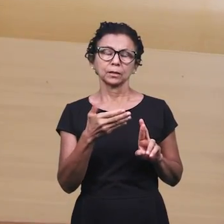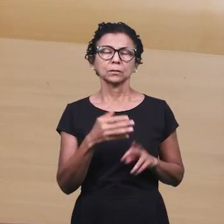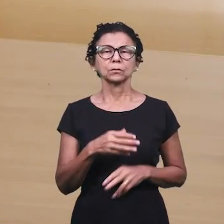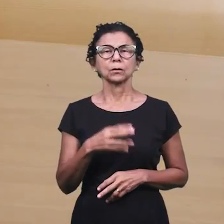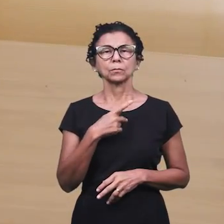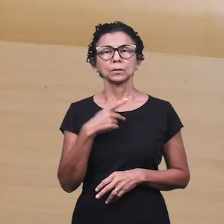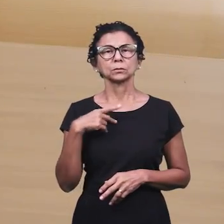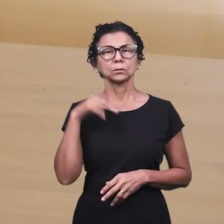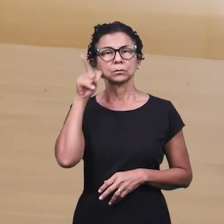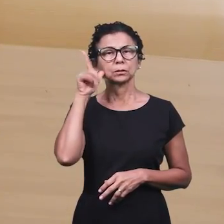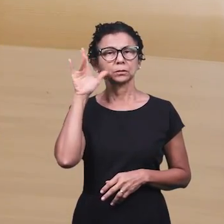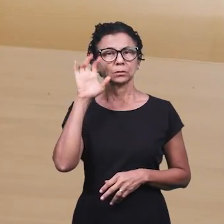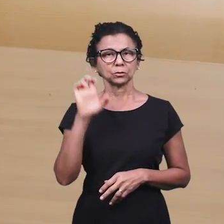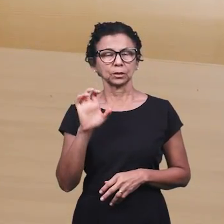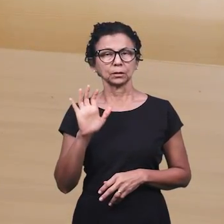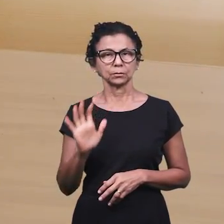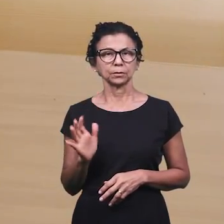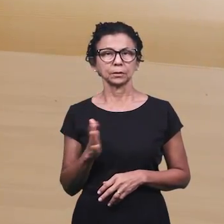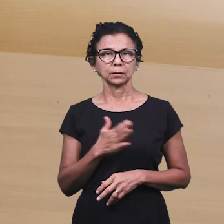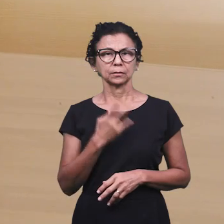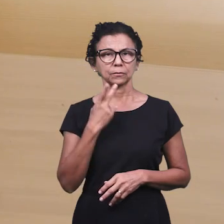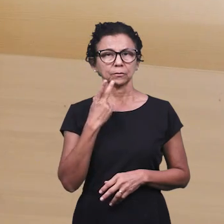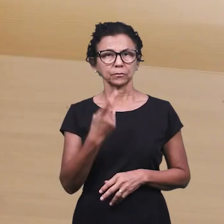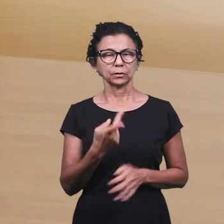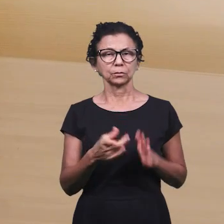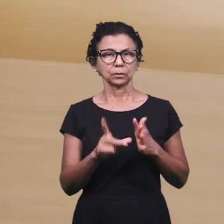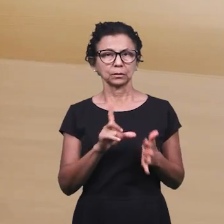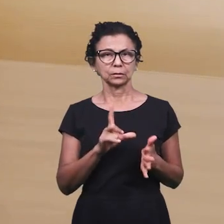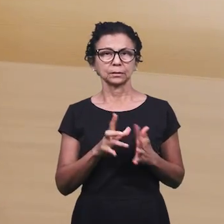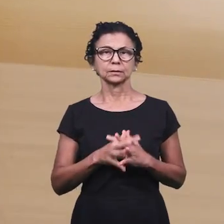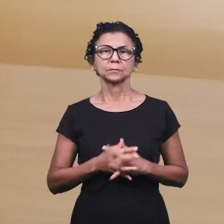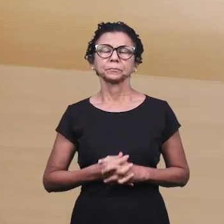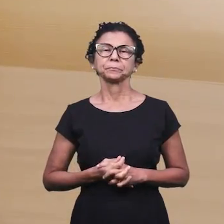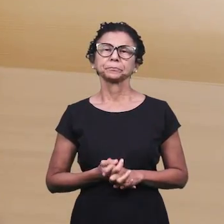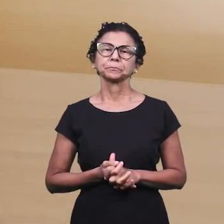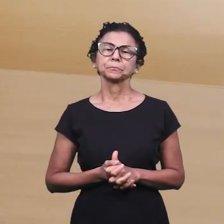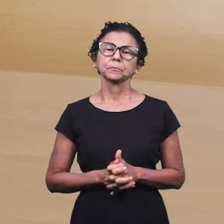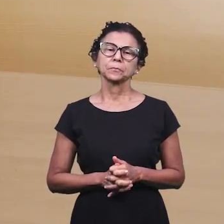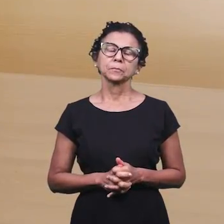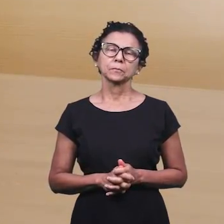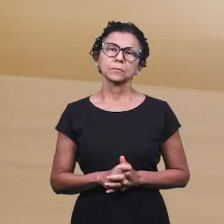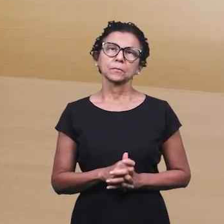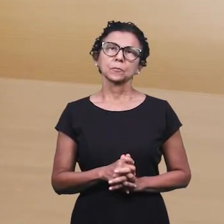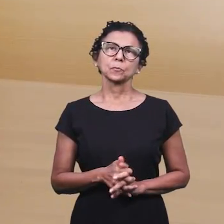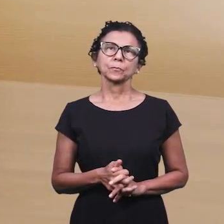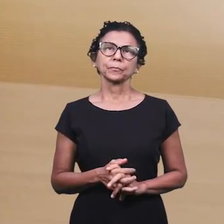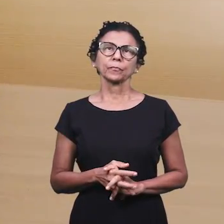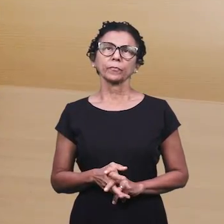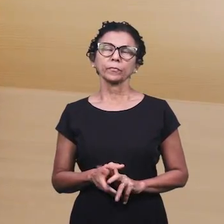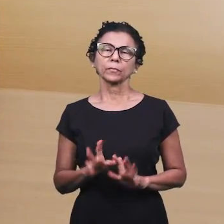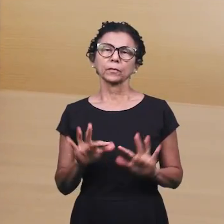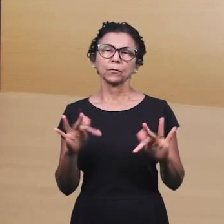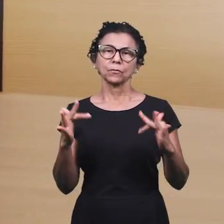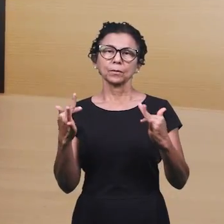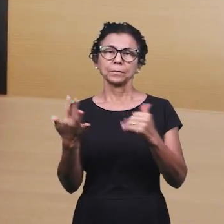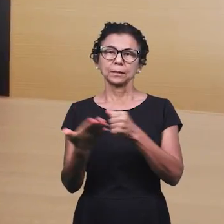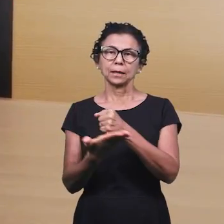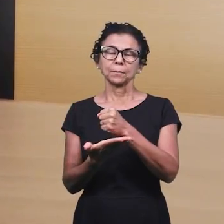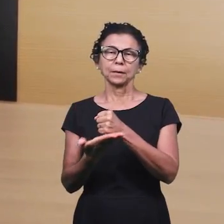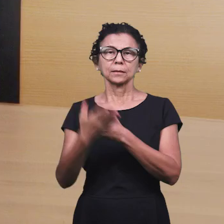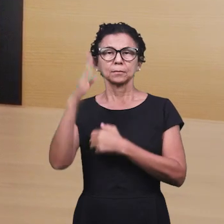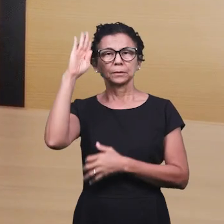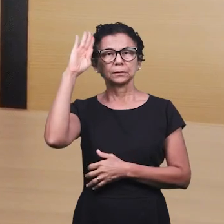descreveu, o que nós vemos é que a família, como ela é o centro, ela é a